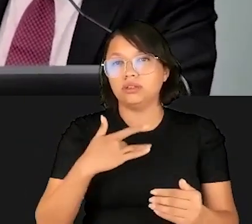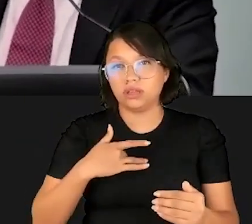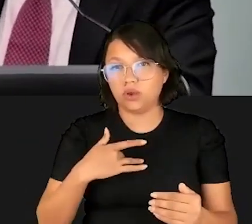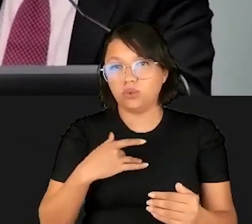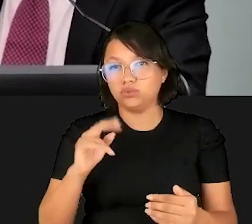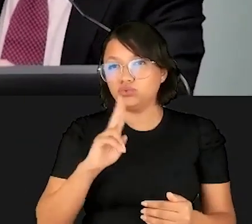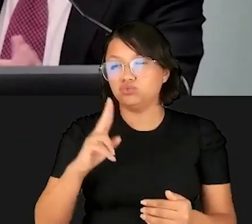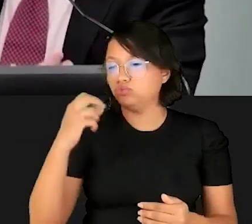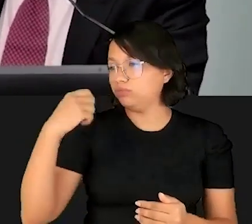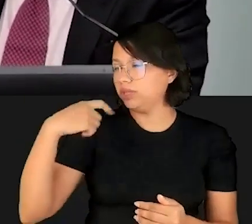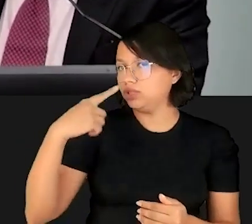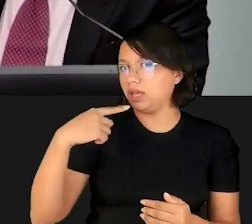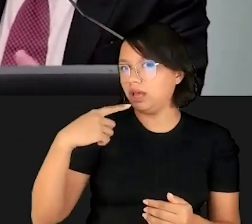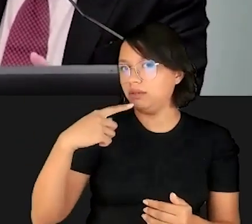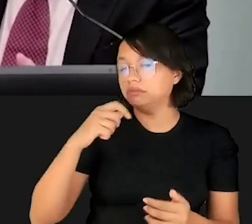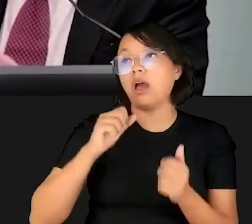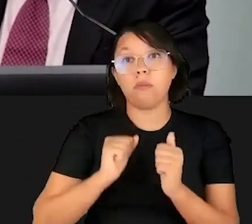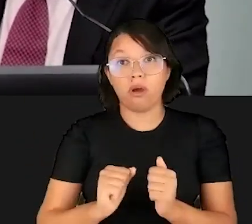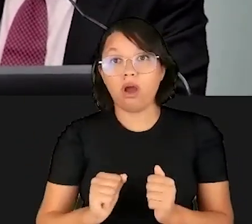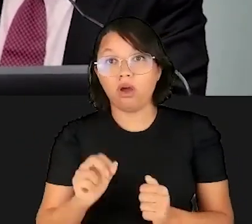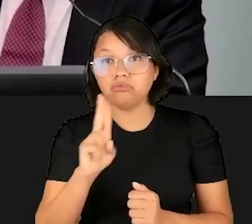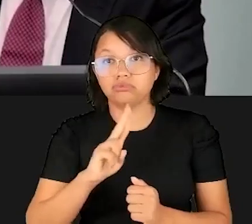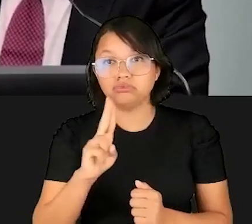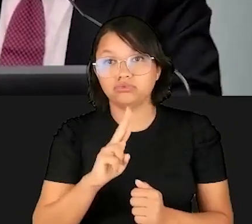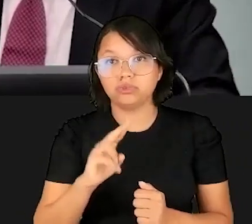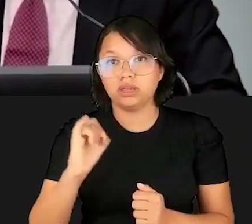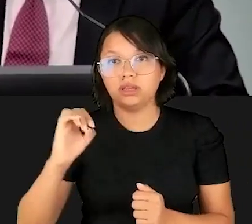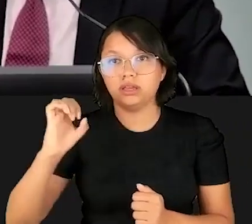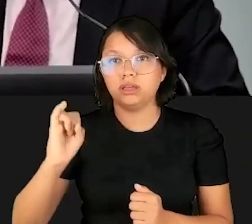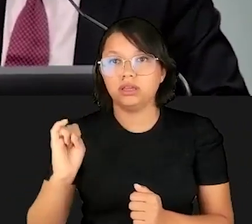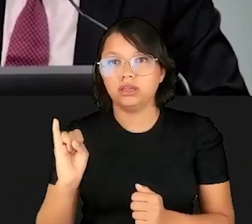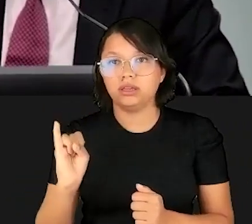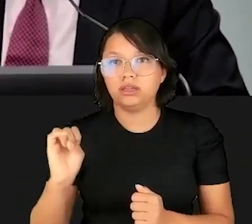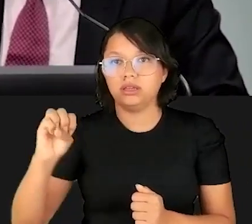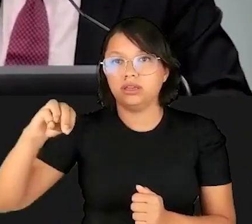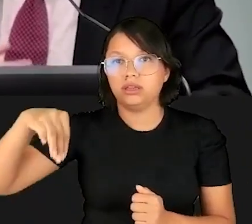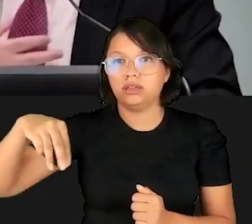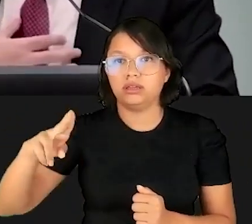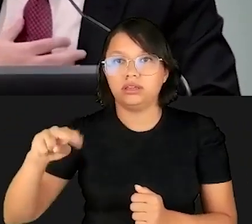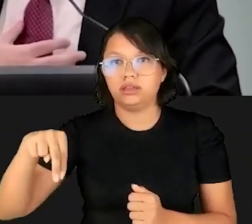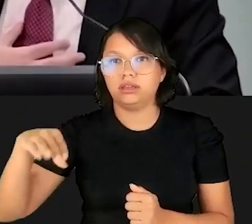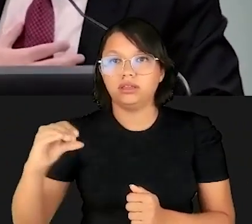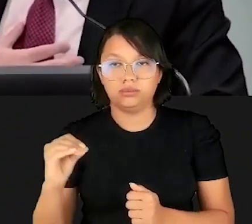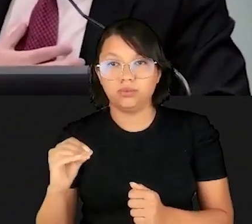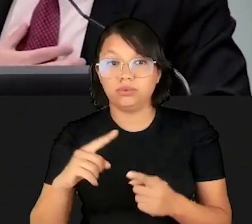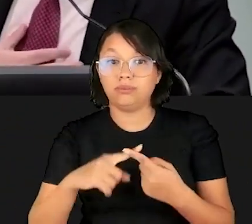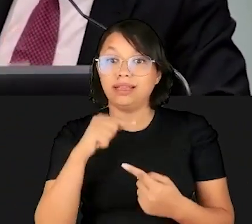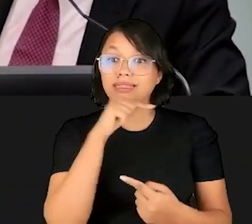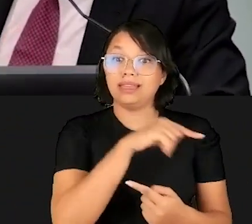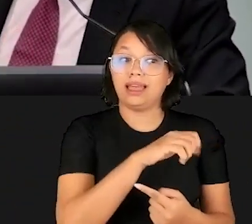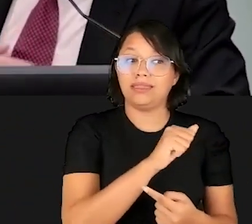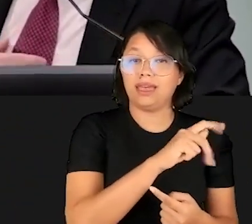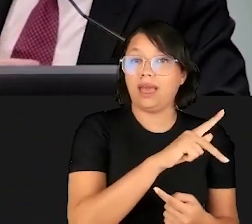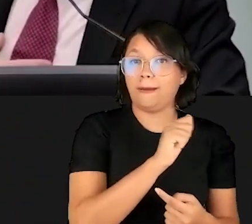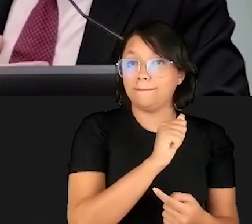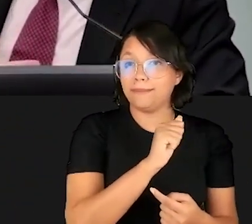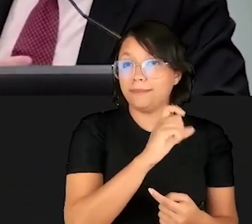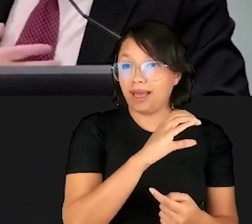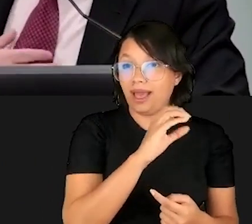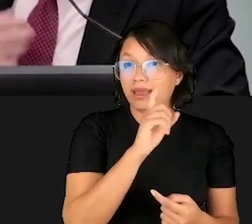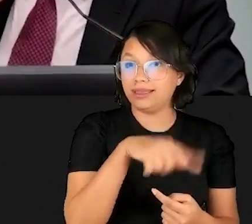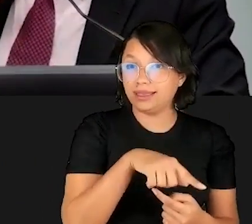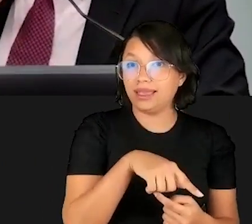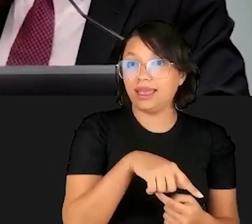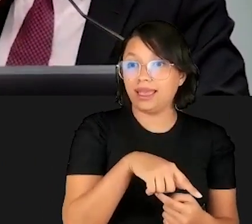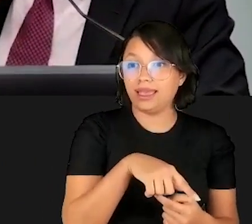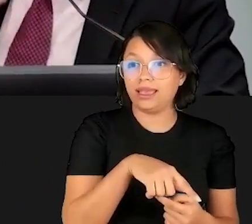medicação. Eles autorizaram, você pode usar a imunoterapia, mas a APAC era R$700. Na época, eu ainda era o presidente efetivo. Eu sou presidente de honra, mas